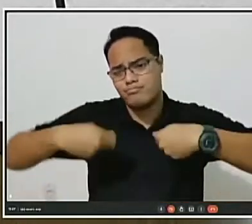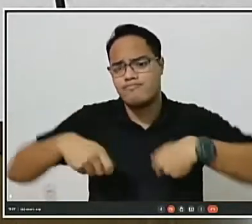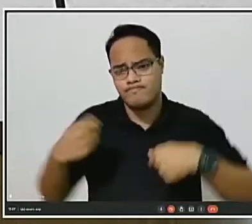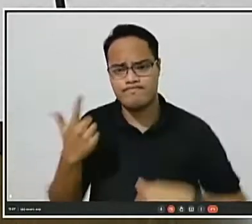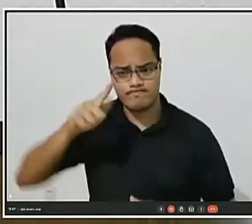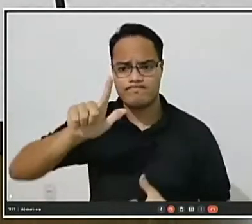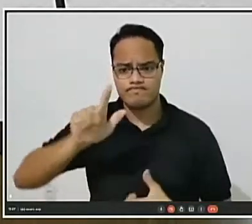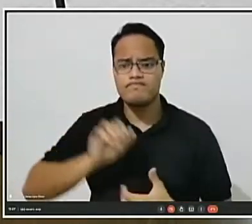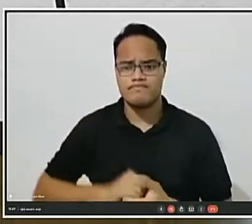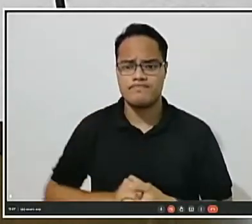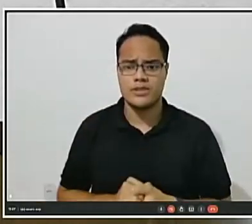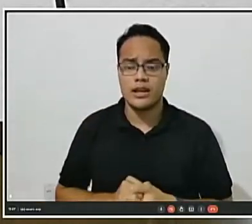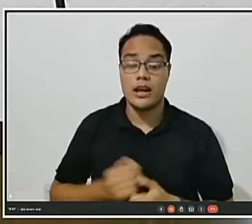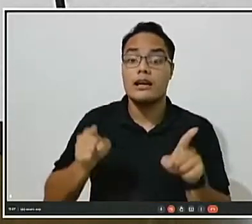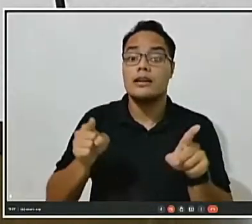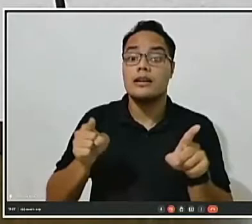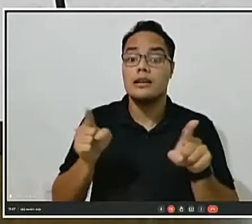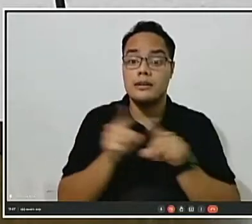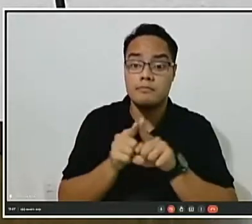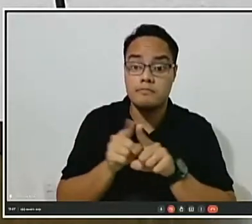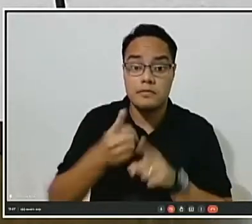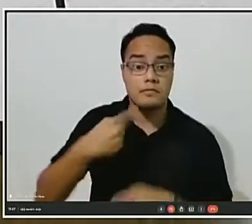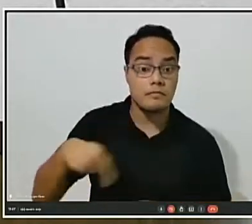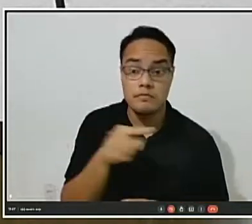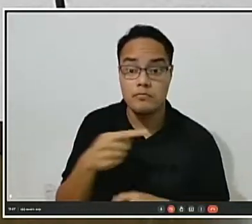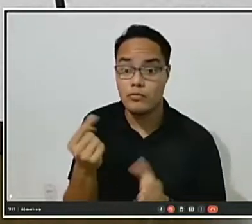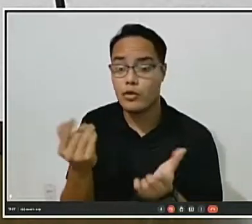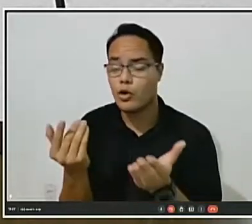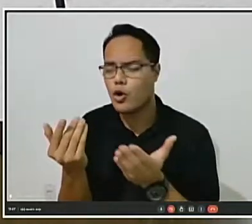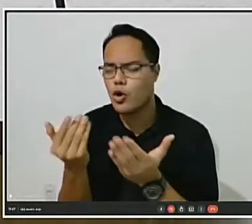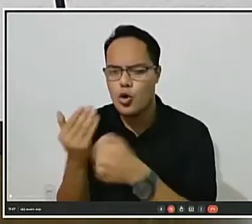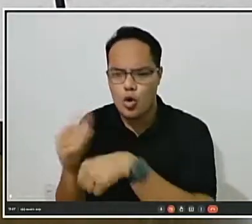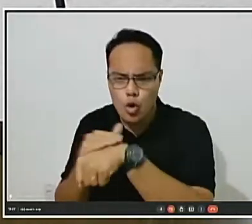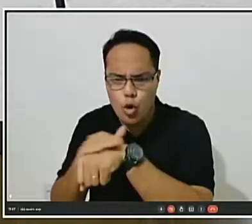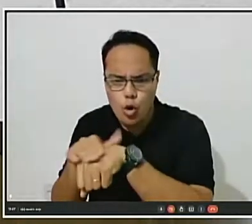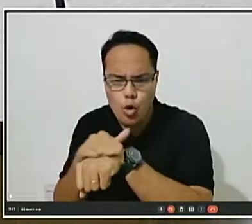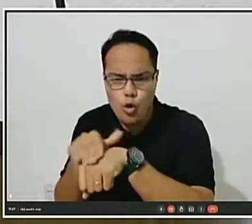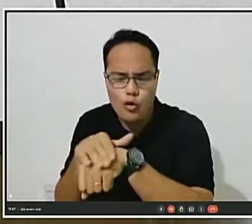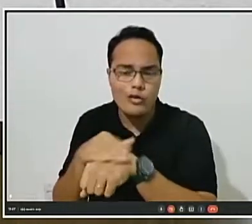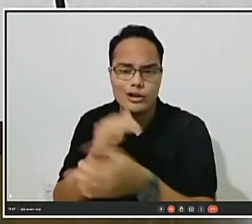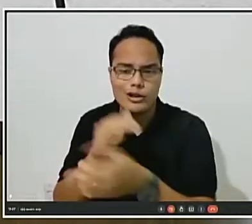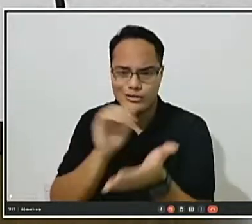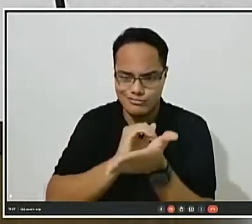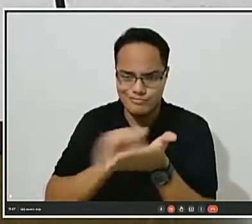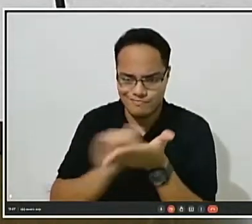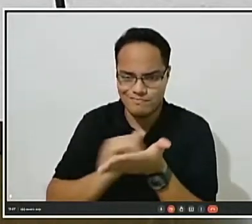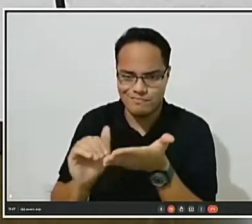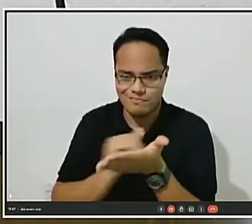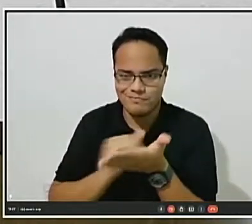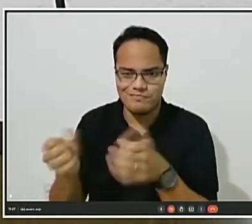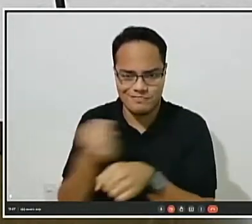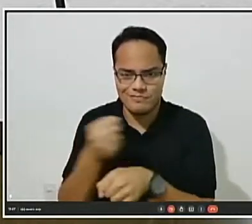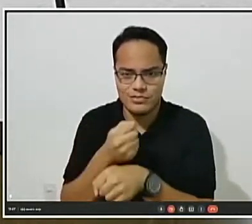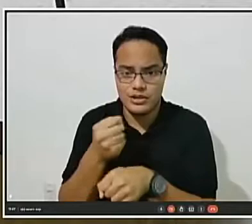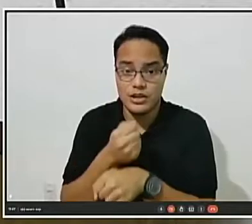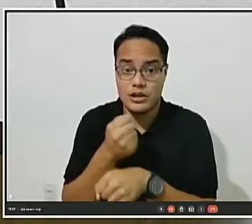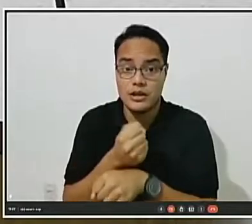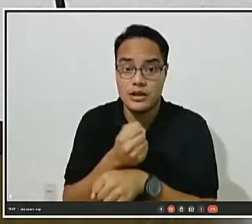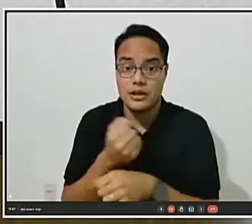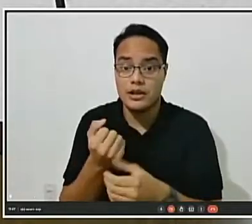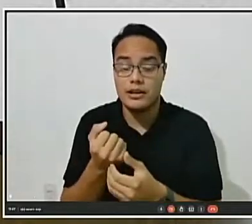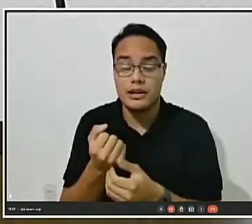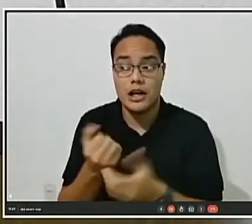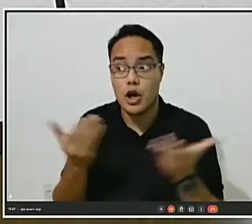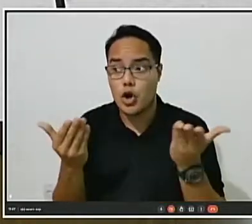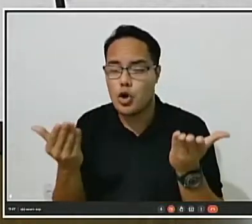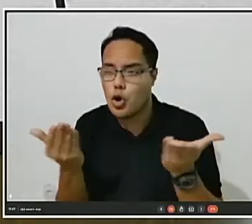E também, aí a gente conversa entrando em contato com o secretário, que isso aí vai ser resolvido, provavelmente, aí, se não foi hoje, amanhã, ou